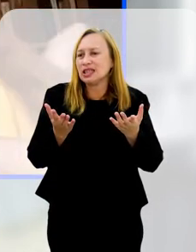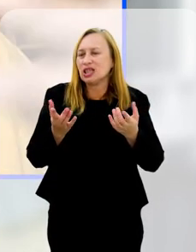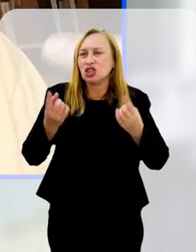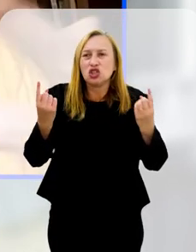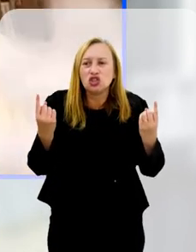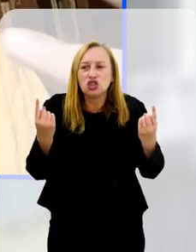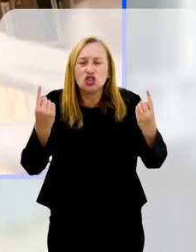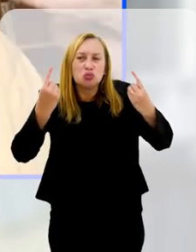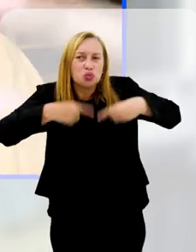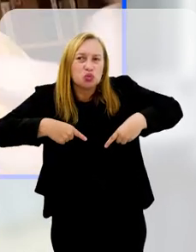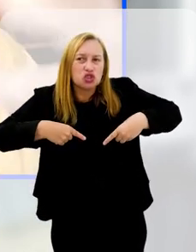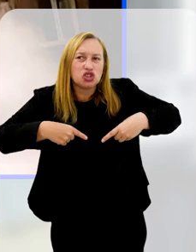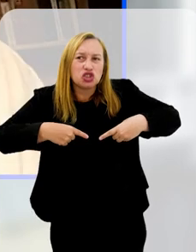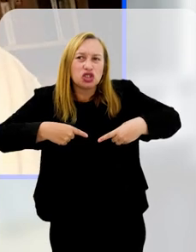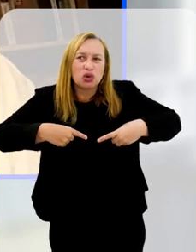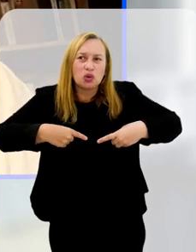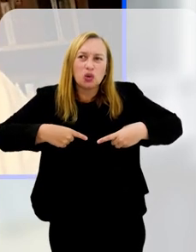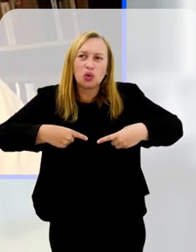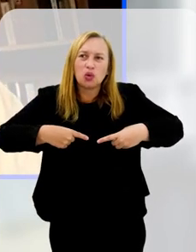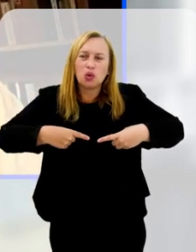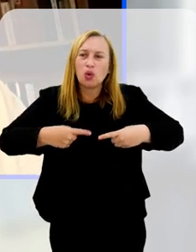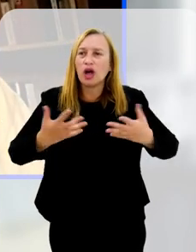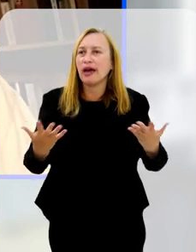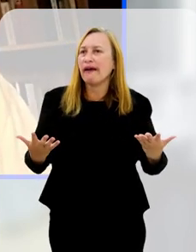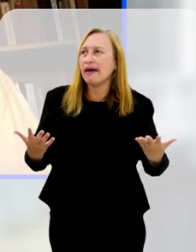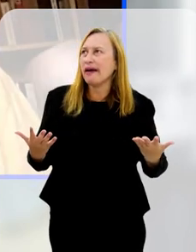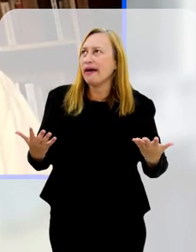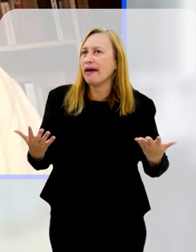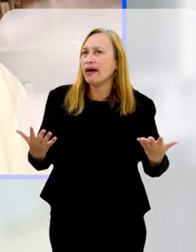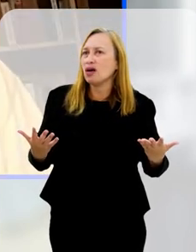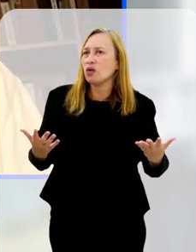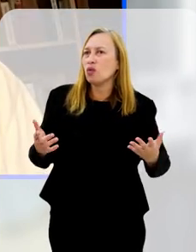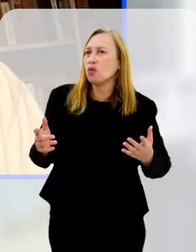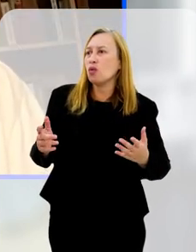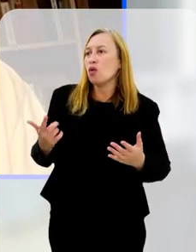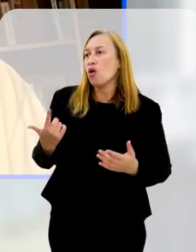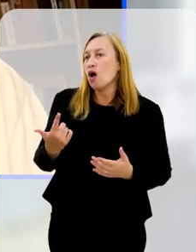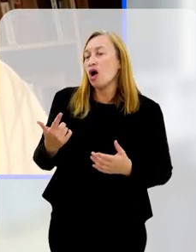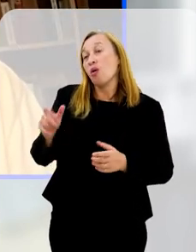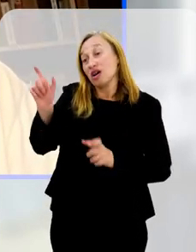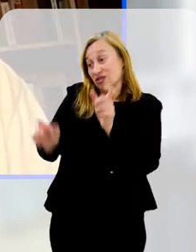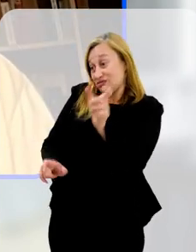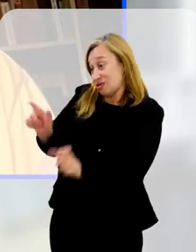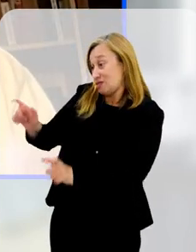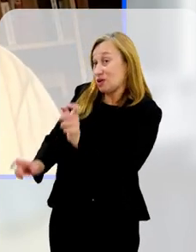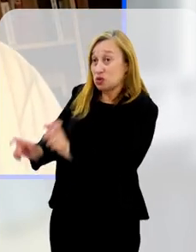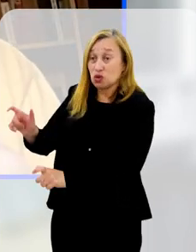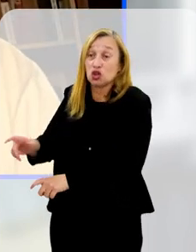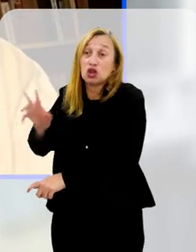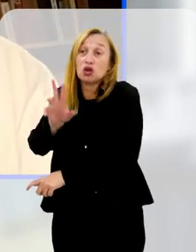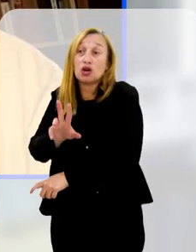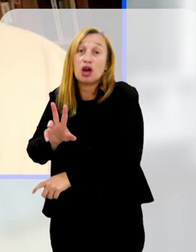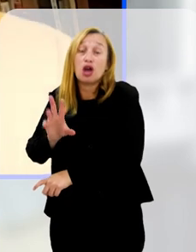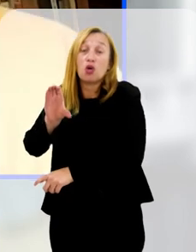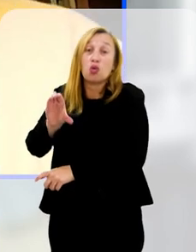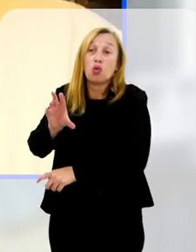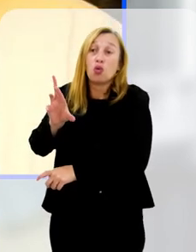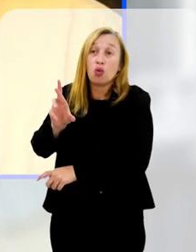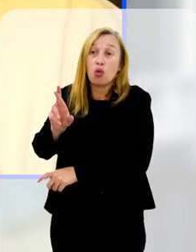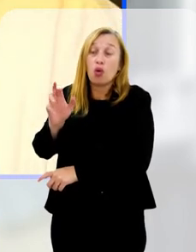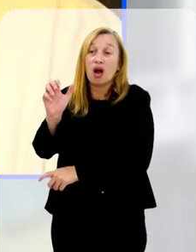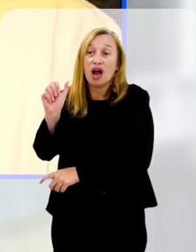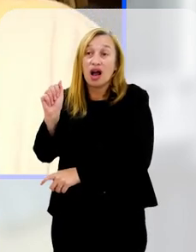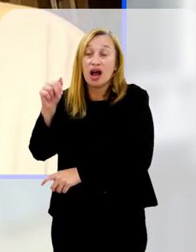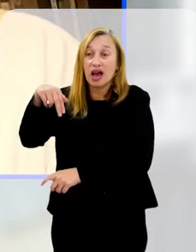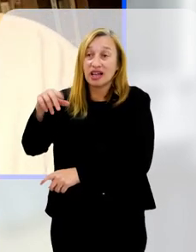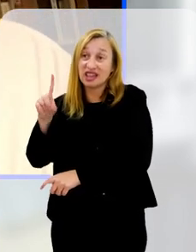combatiam, não, eles disputavam o mercado com essas pessoas. Aí a gente se utilizou